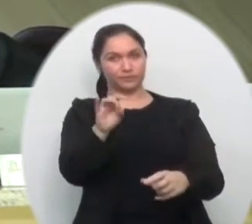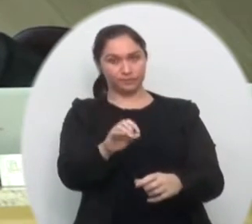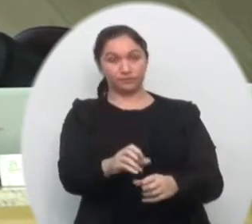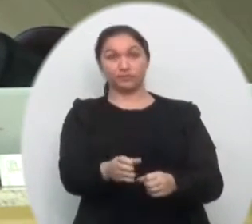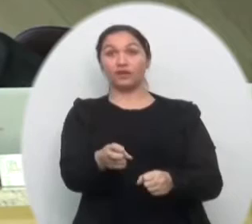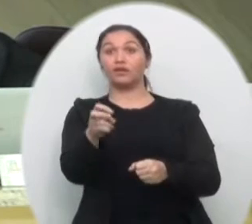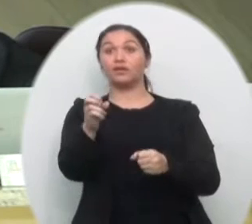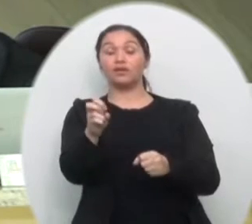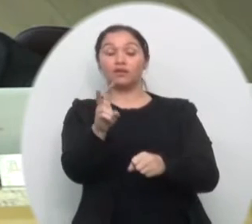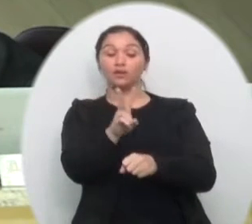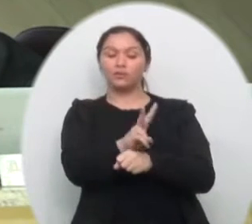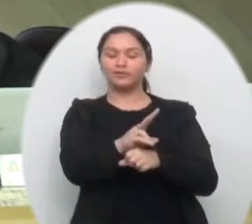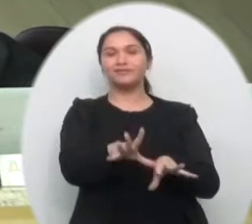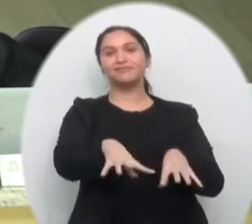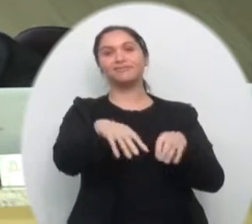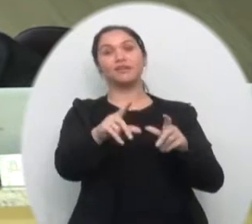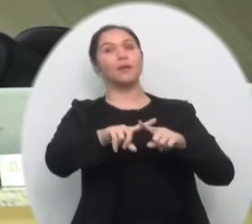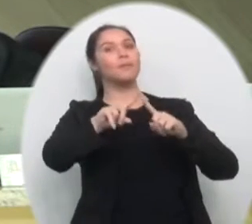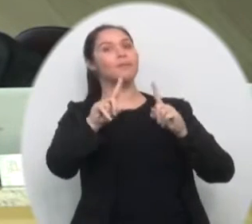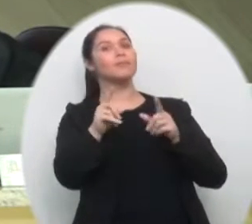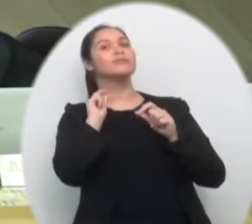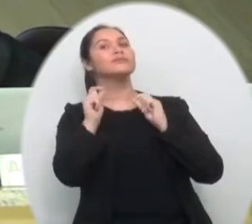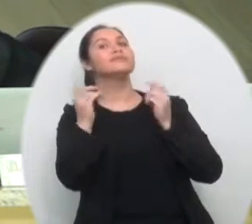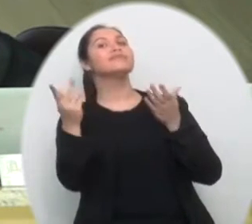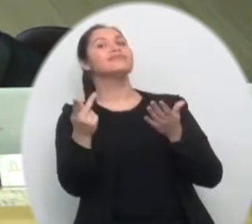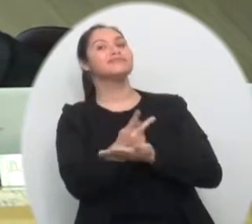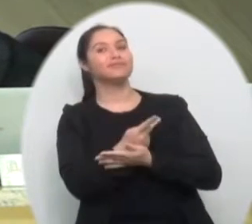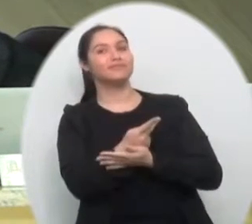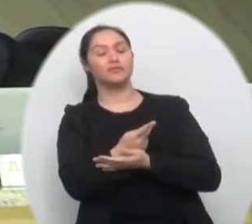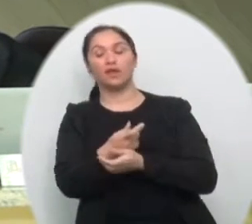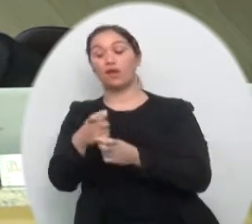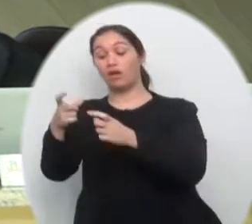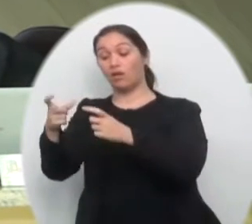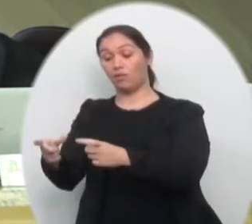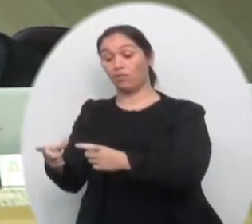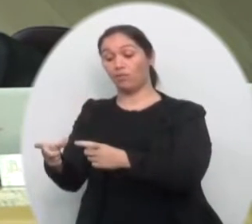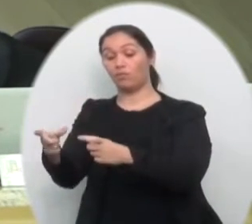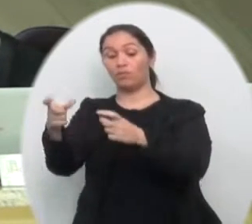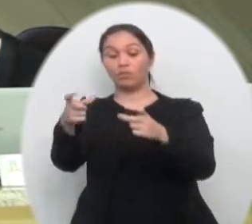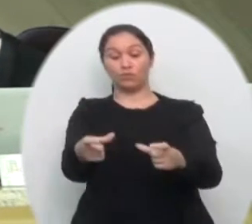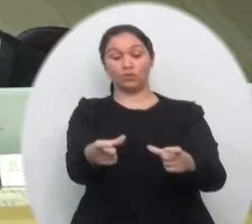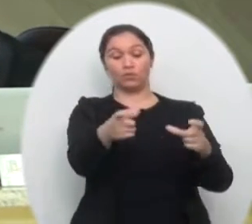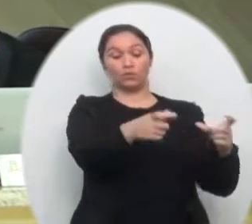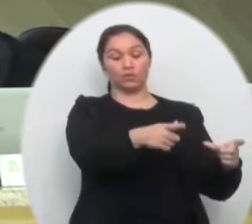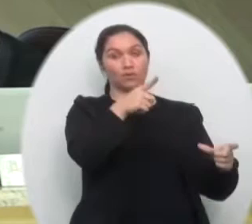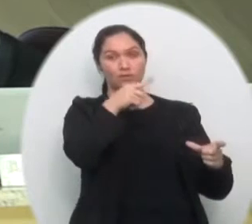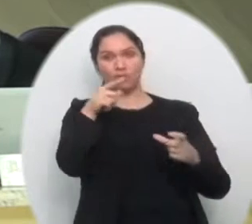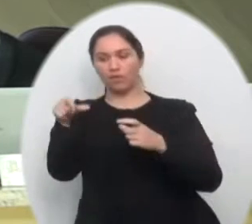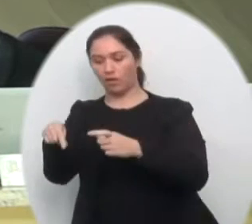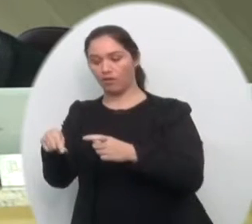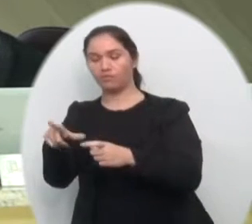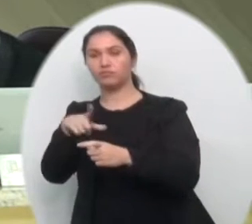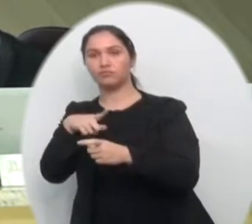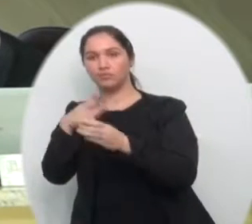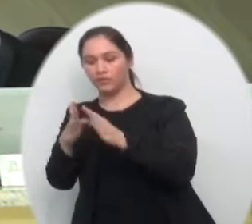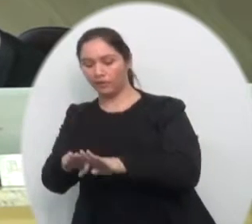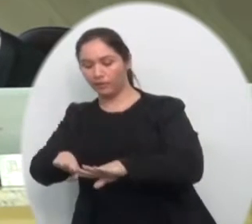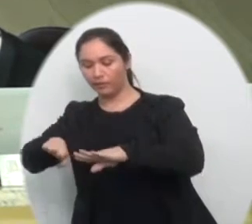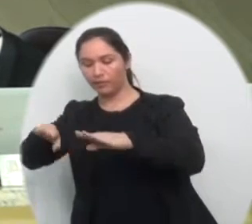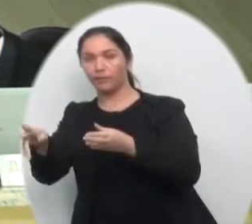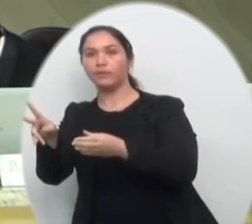infiltrando na nascente de água. Tá? E o açude, que é da minha propriedade, fica próximo, muito